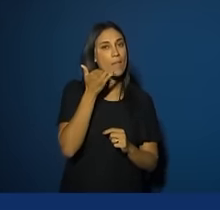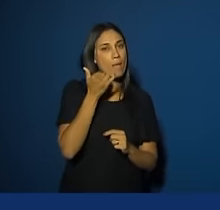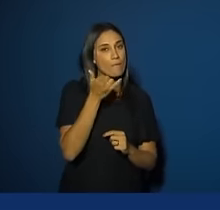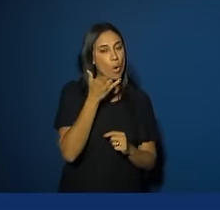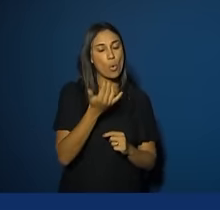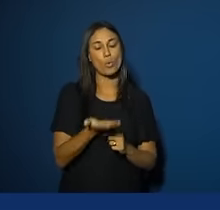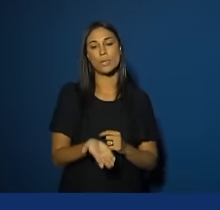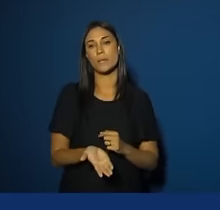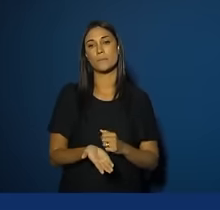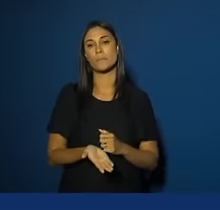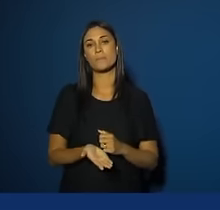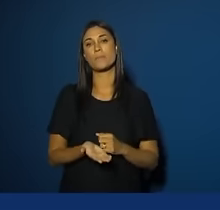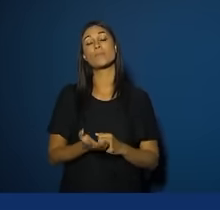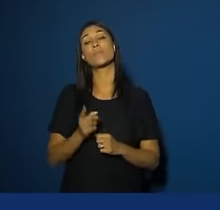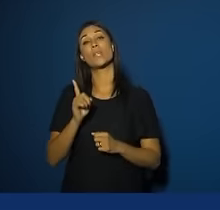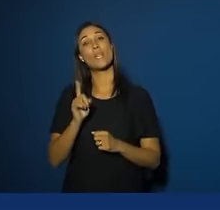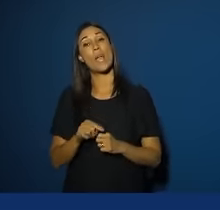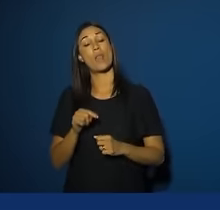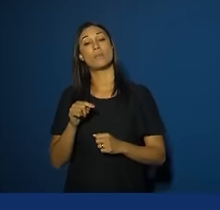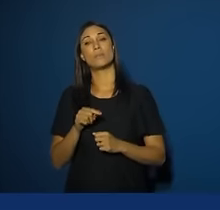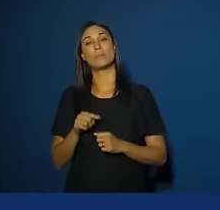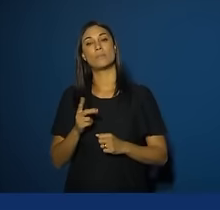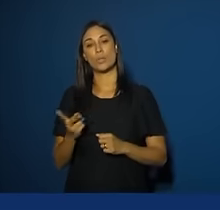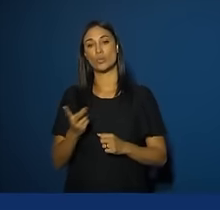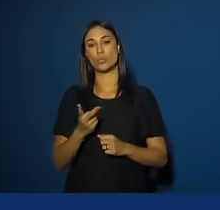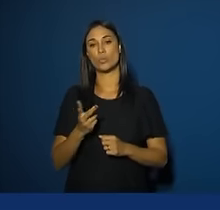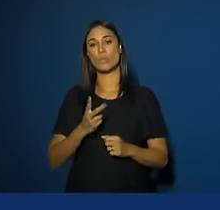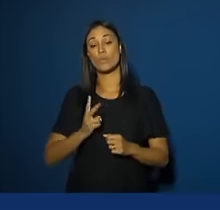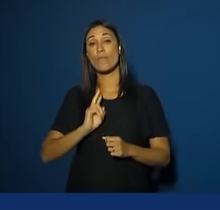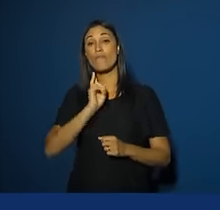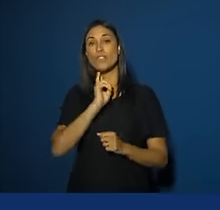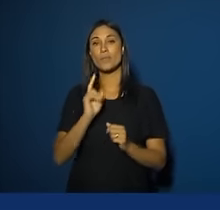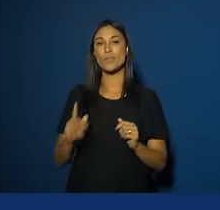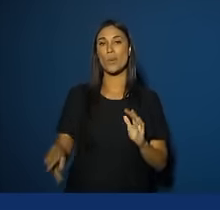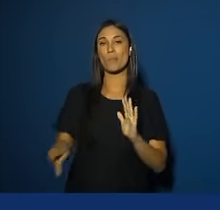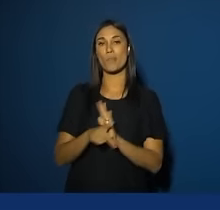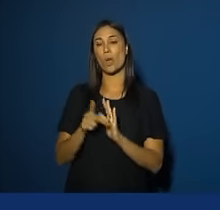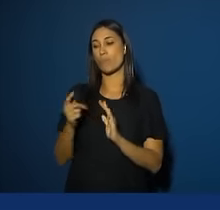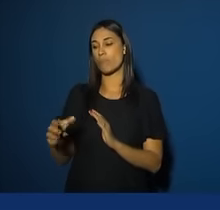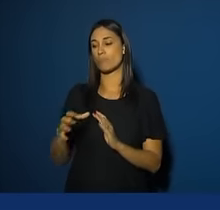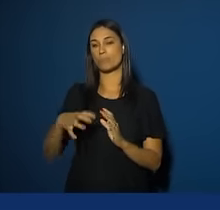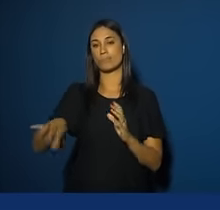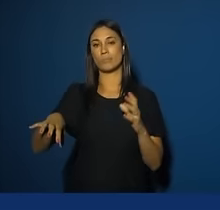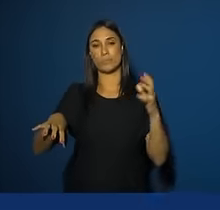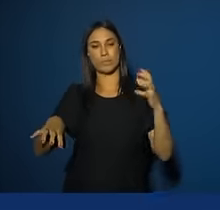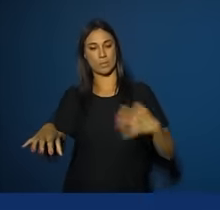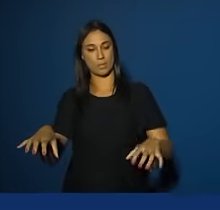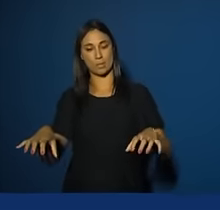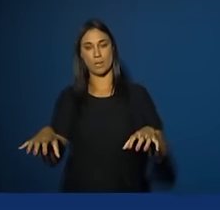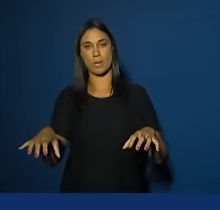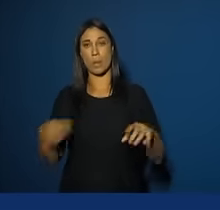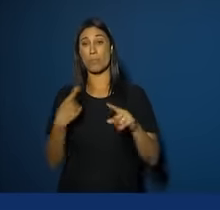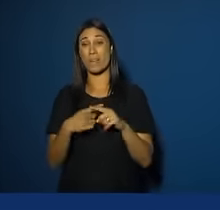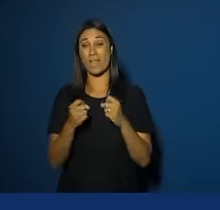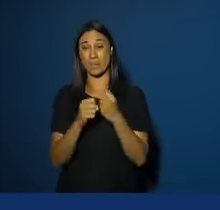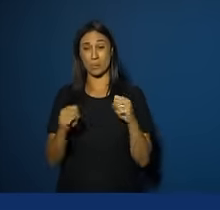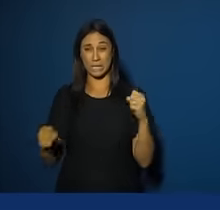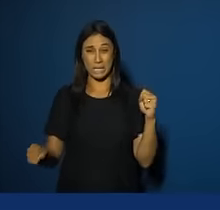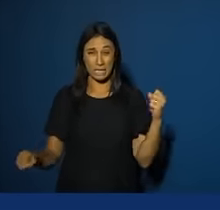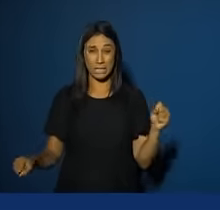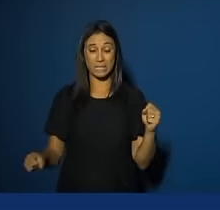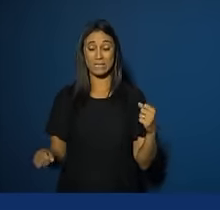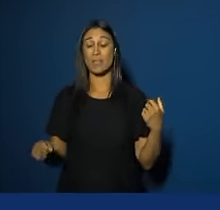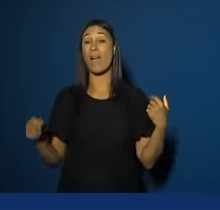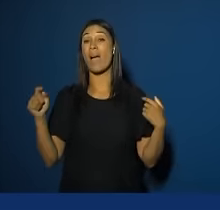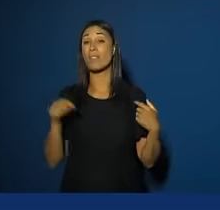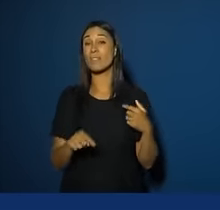telefonia, que elas foram vítimas do seu próprio tamanho, sendo divididas pelo antitrust. Aqui,